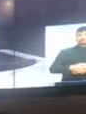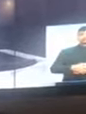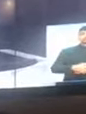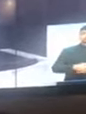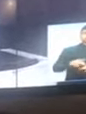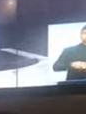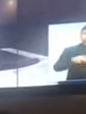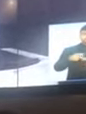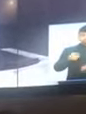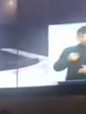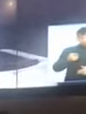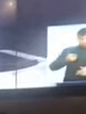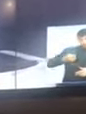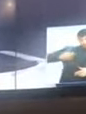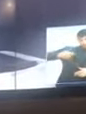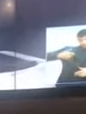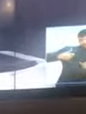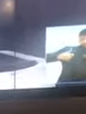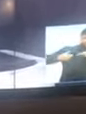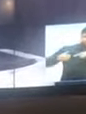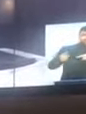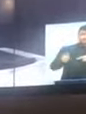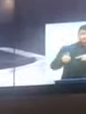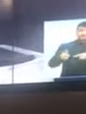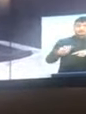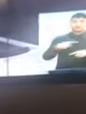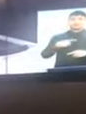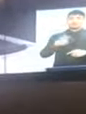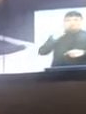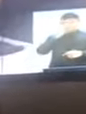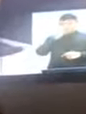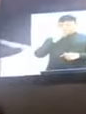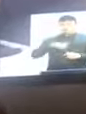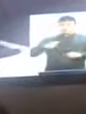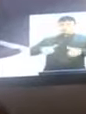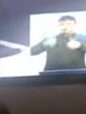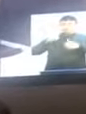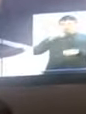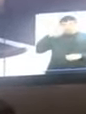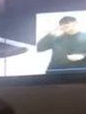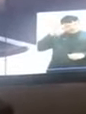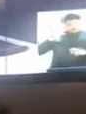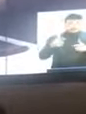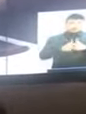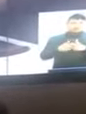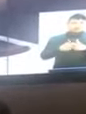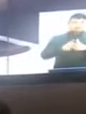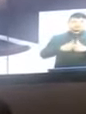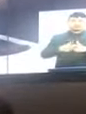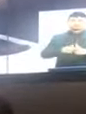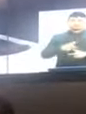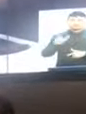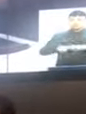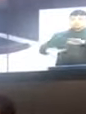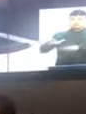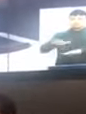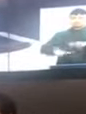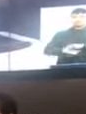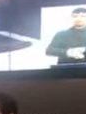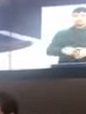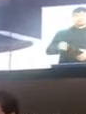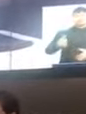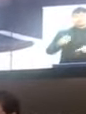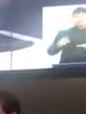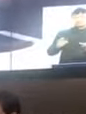Portanto, eu coloco a palavra quase num gesto de diplomacia, de cuidado, dizer: